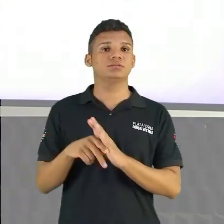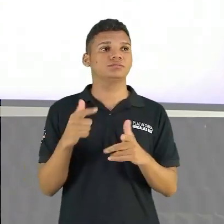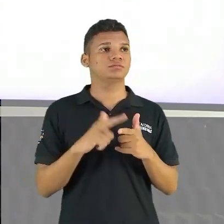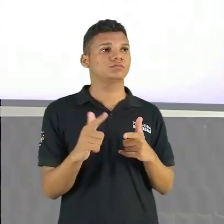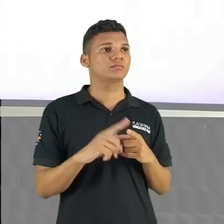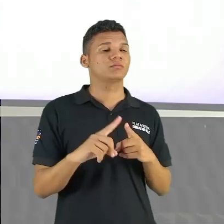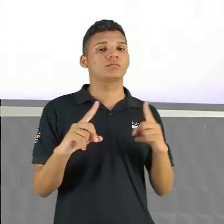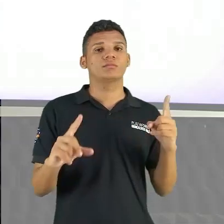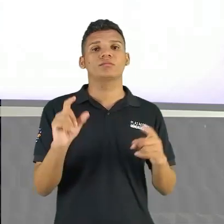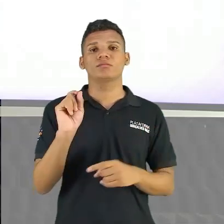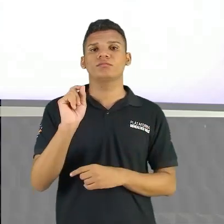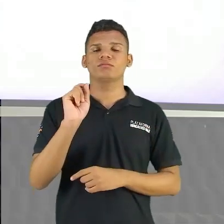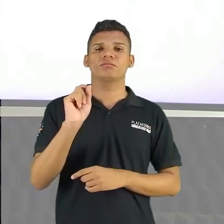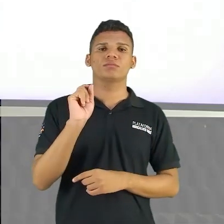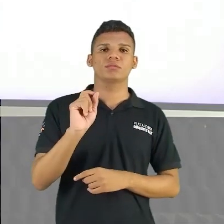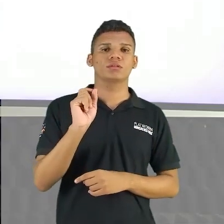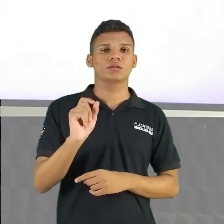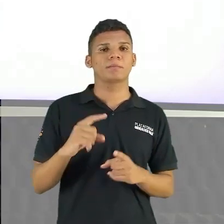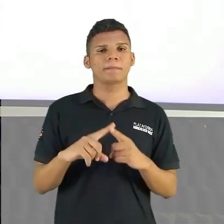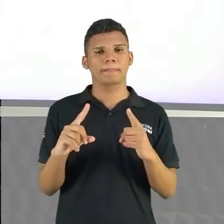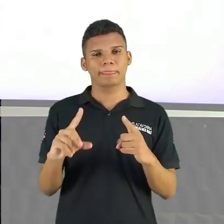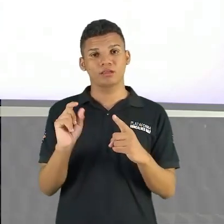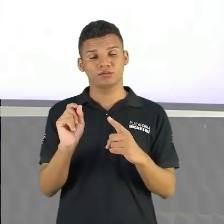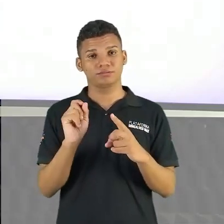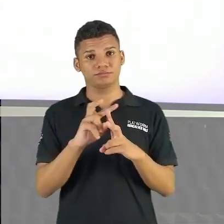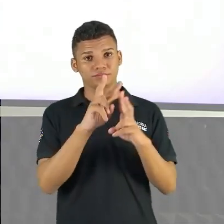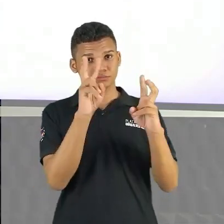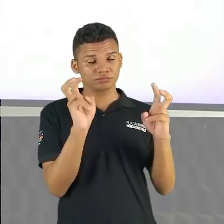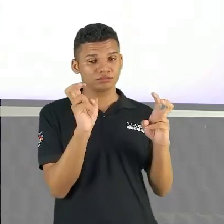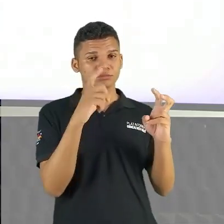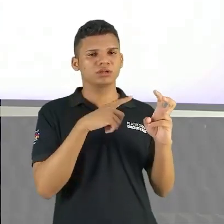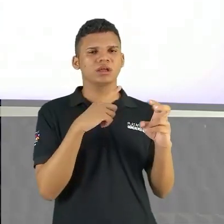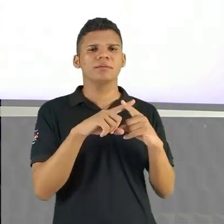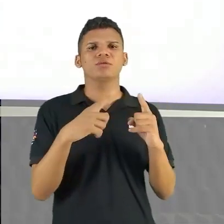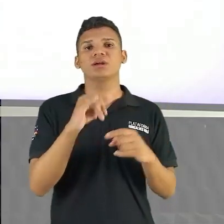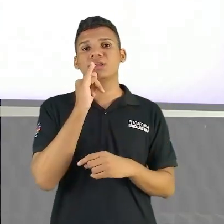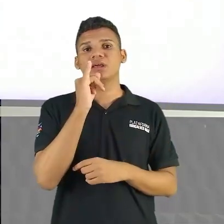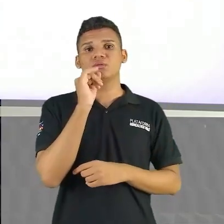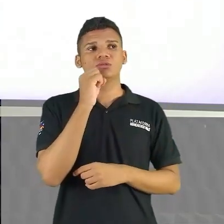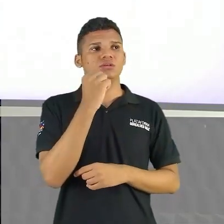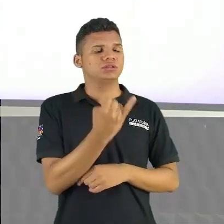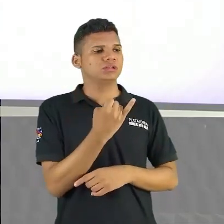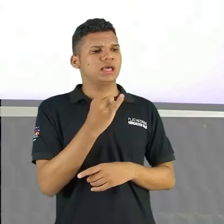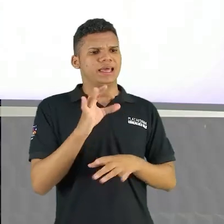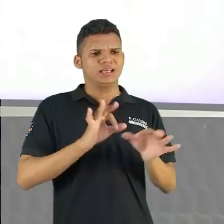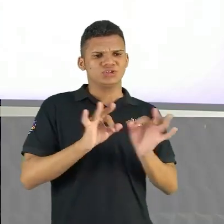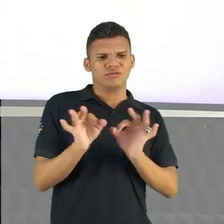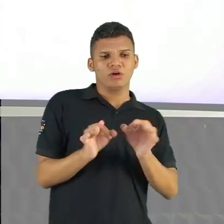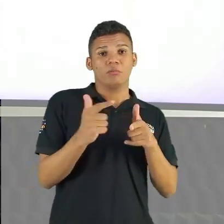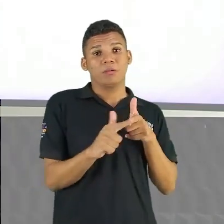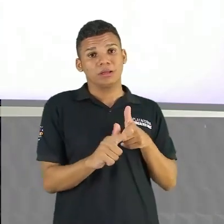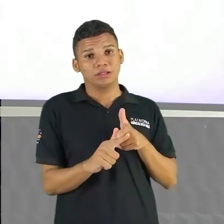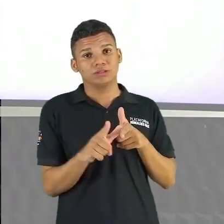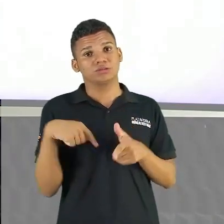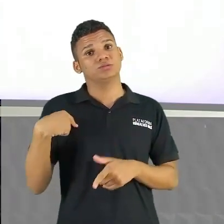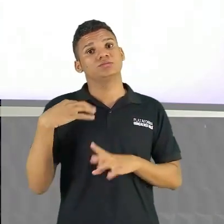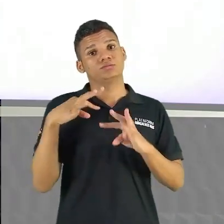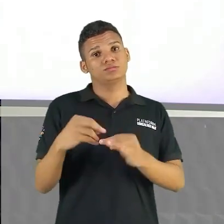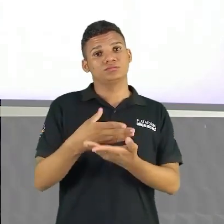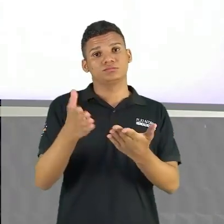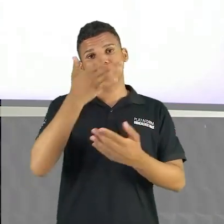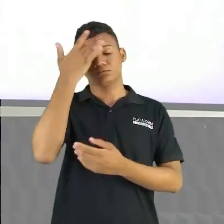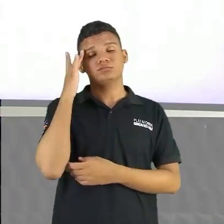palavra resolução com ressalvas entre aspas porque você não vai resolver o problema Todos nós sabemos Inclusive a